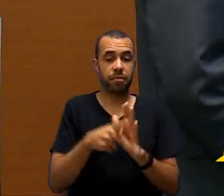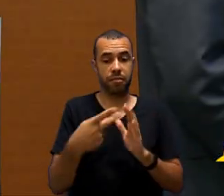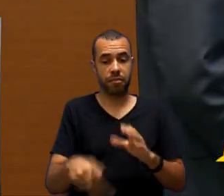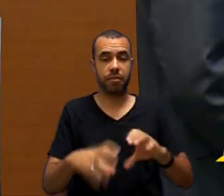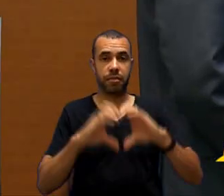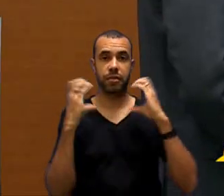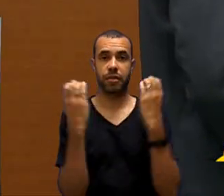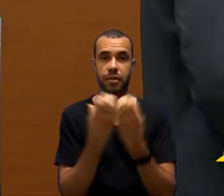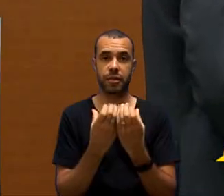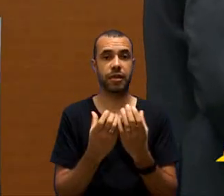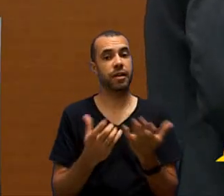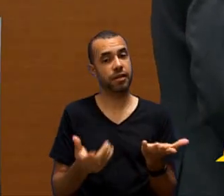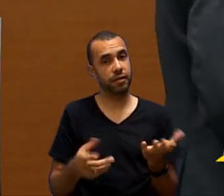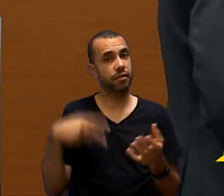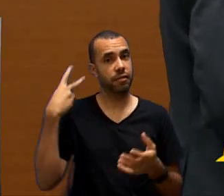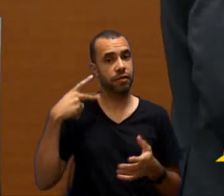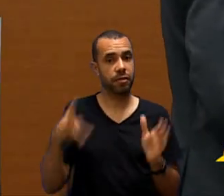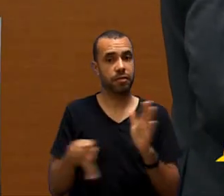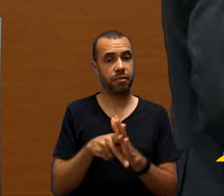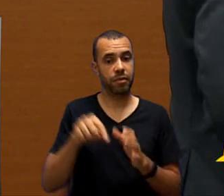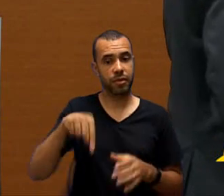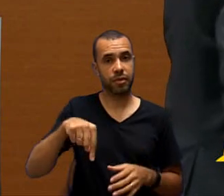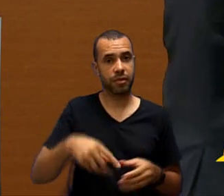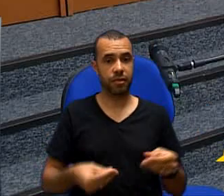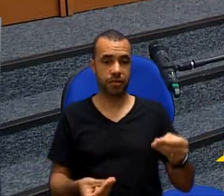dessa legislatura.